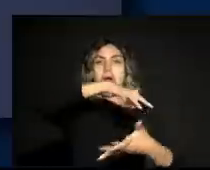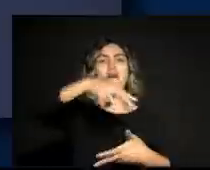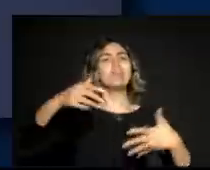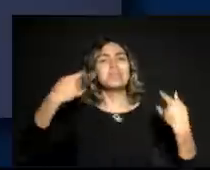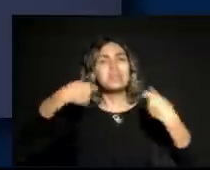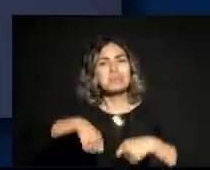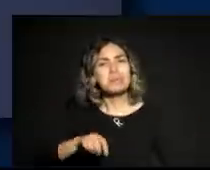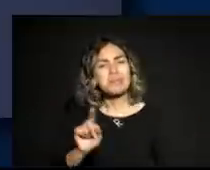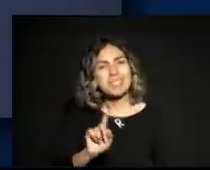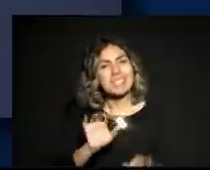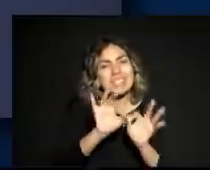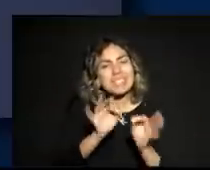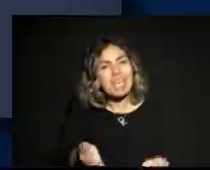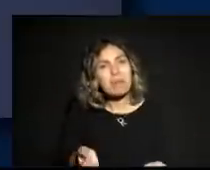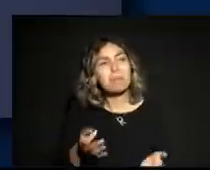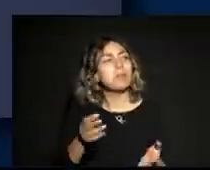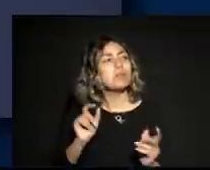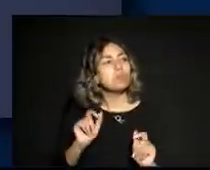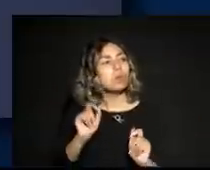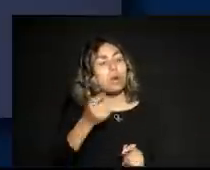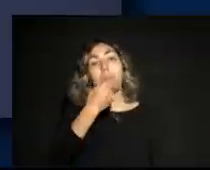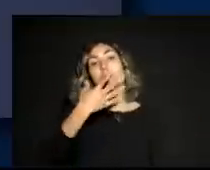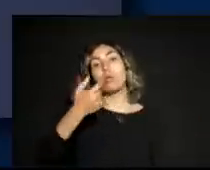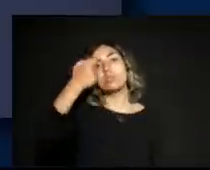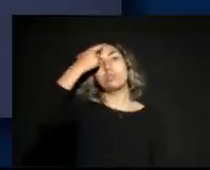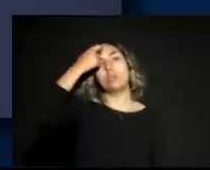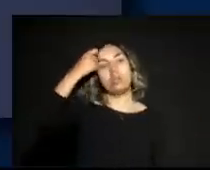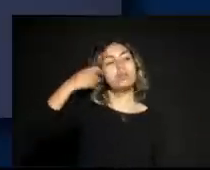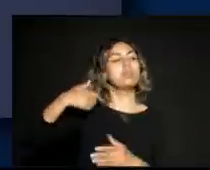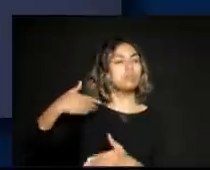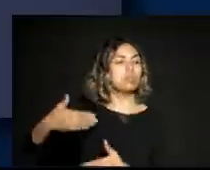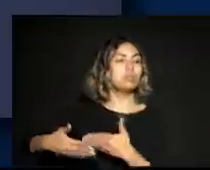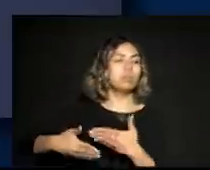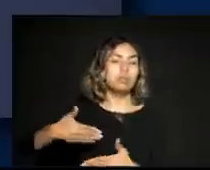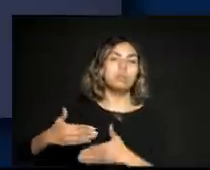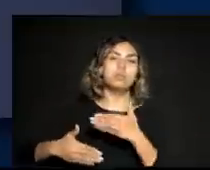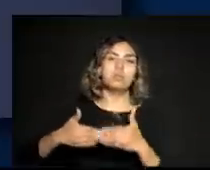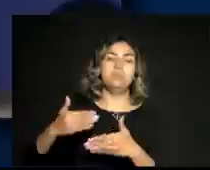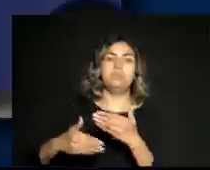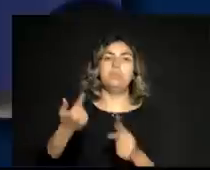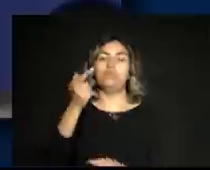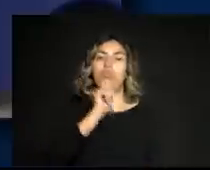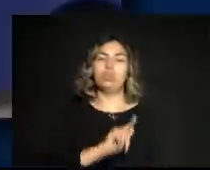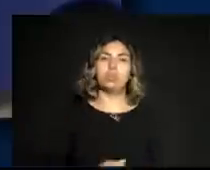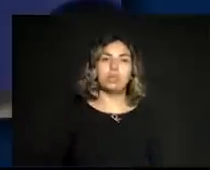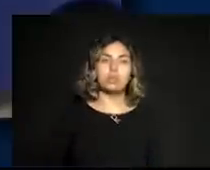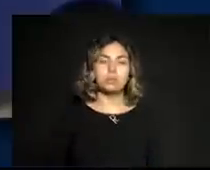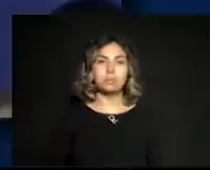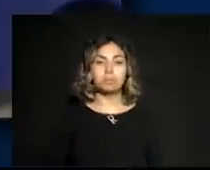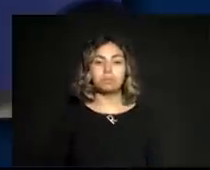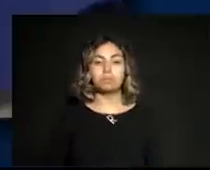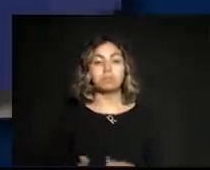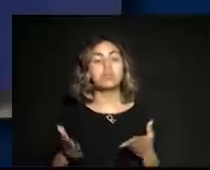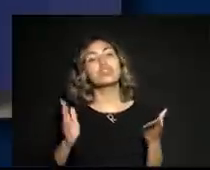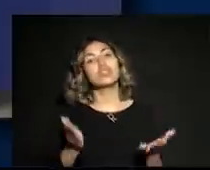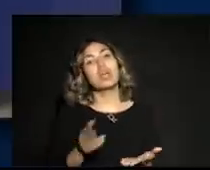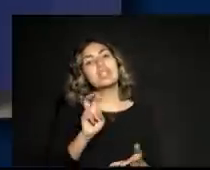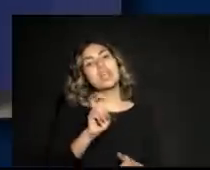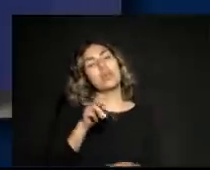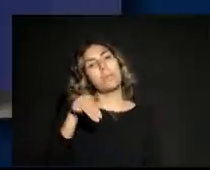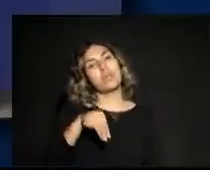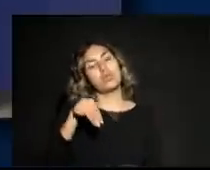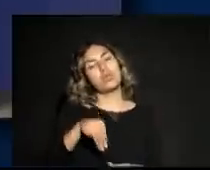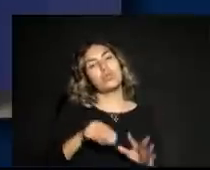precisa nada disso né você seguir no caminho do bom senso que a gente vai chegar lá bom fotos aqui no cinco